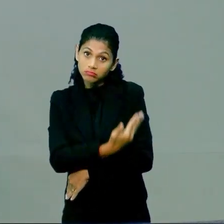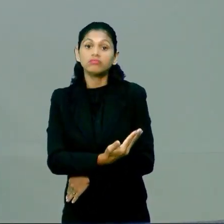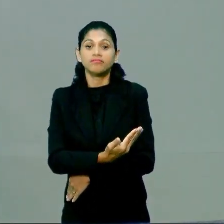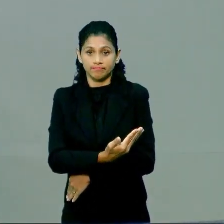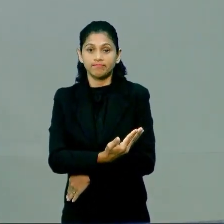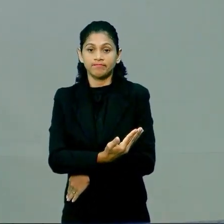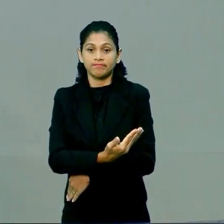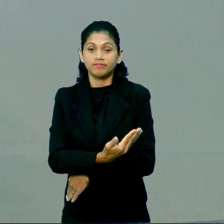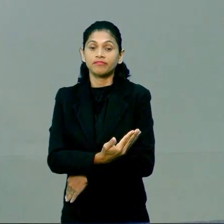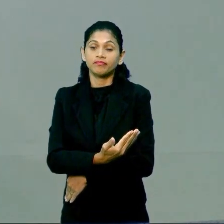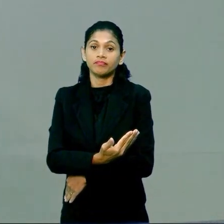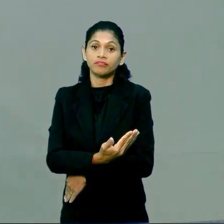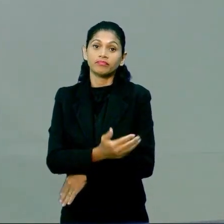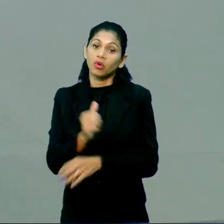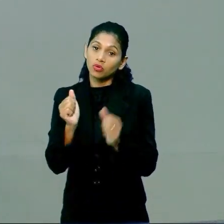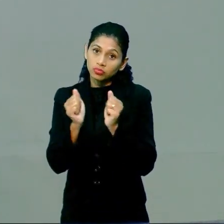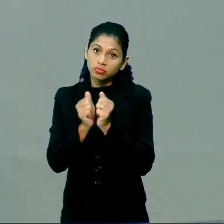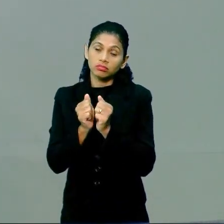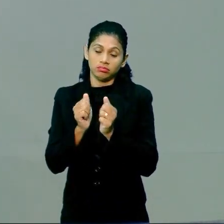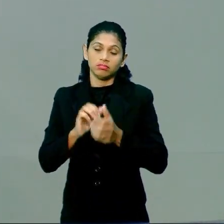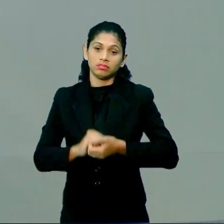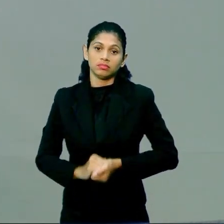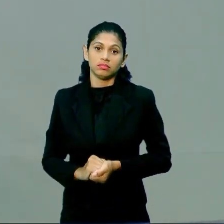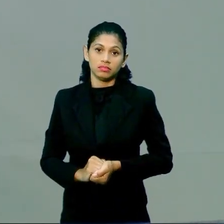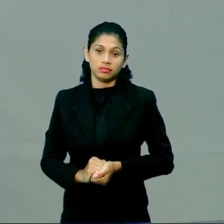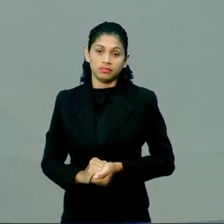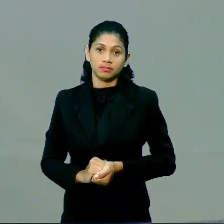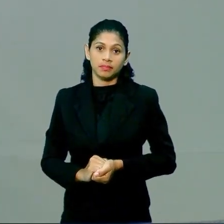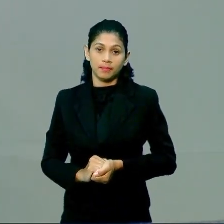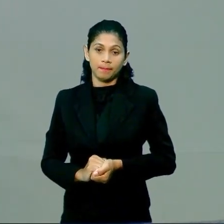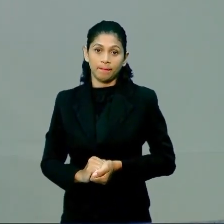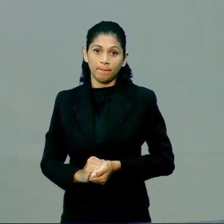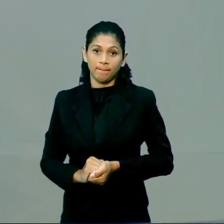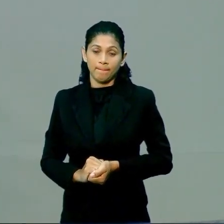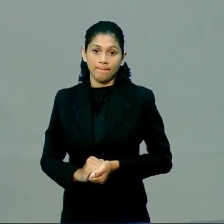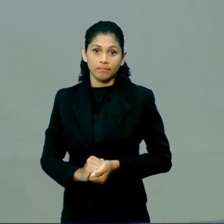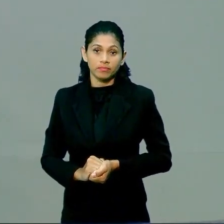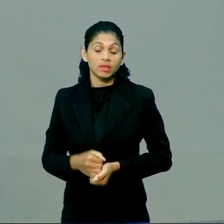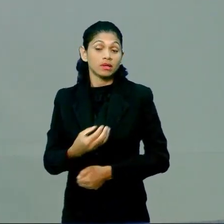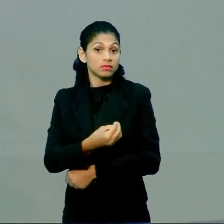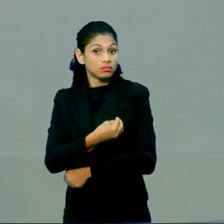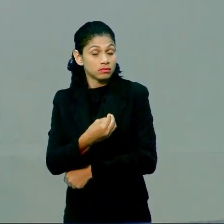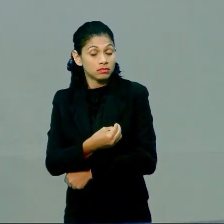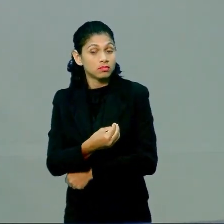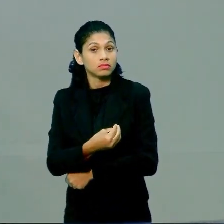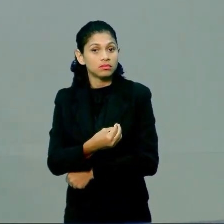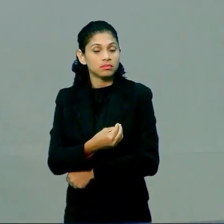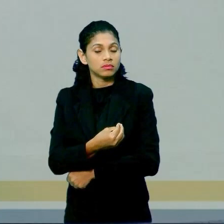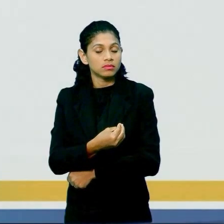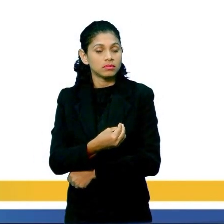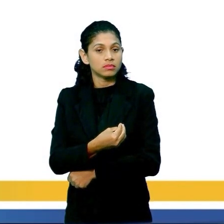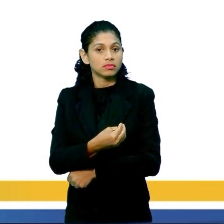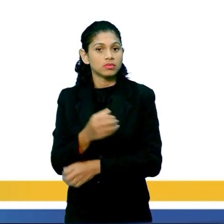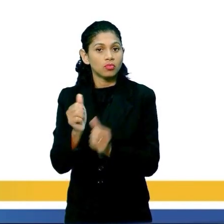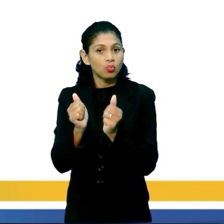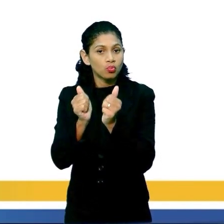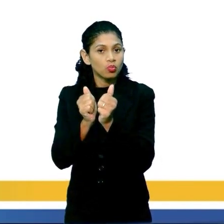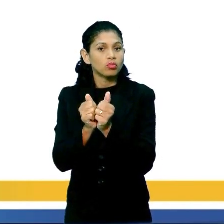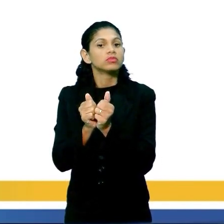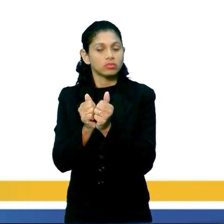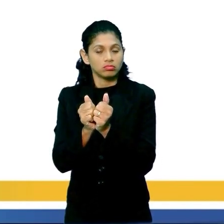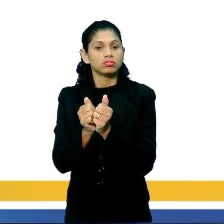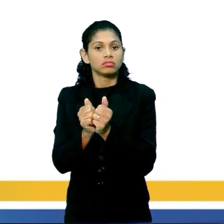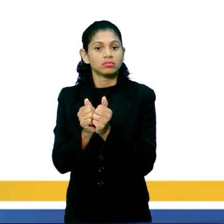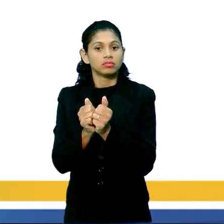nossos ali de Primeiro Segundo né os que que pertencem ou estão próximo do núcleo familiar